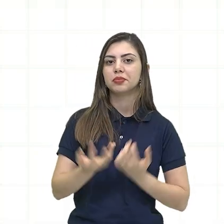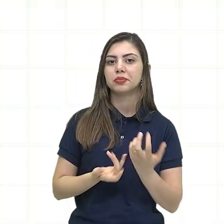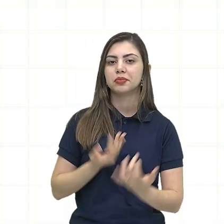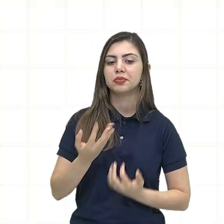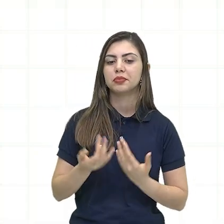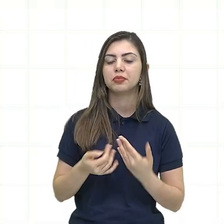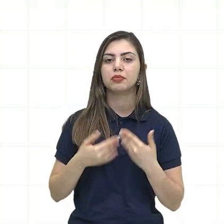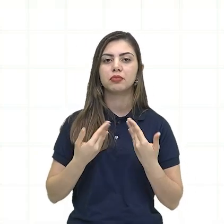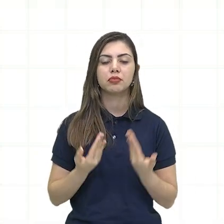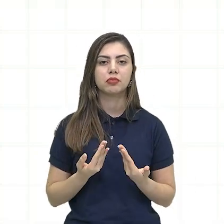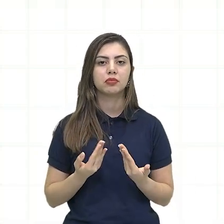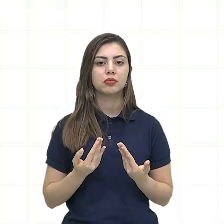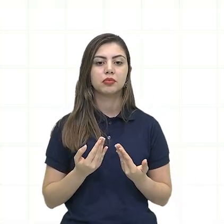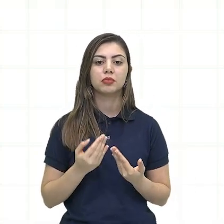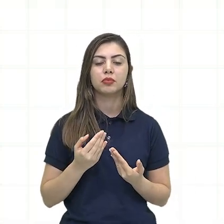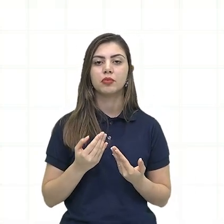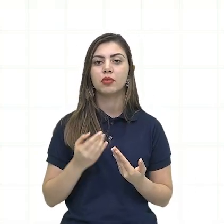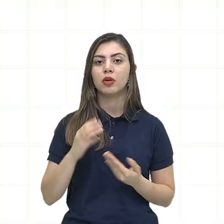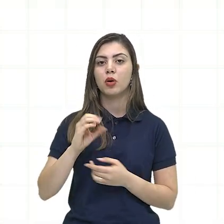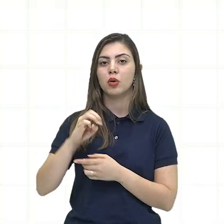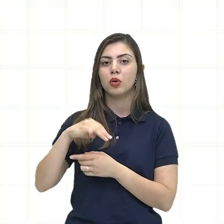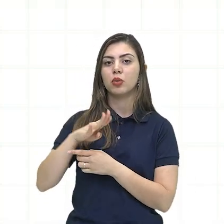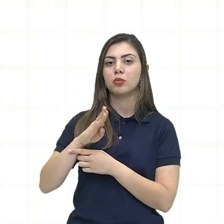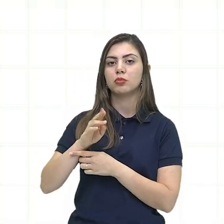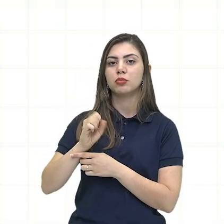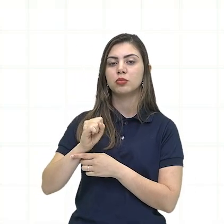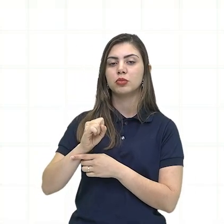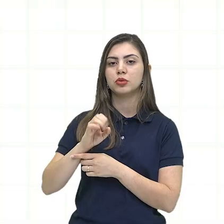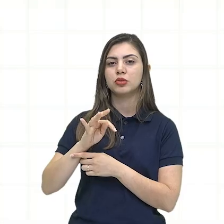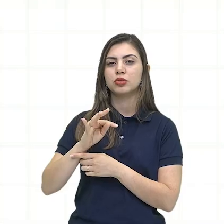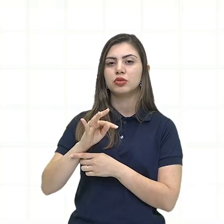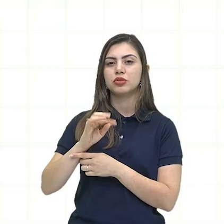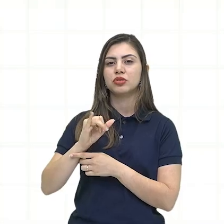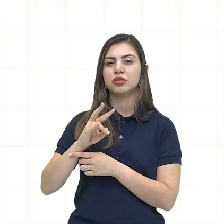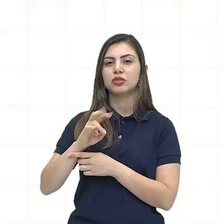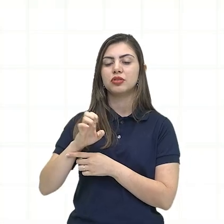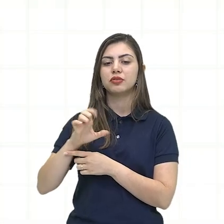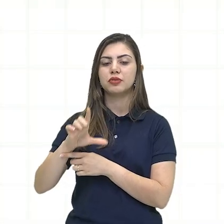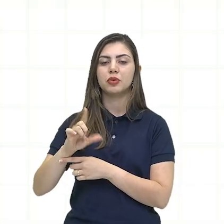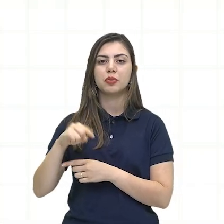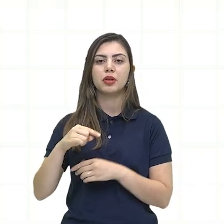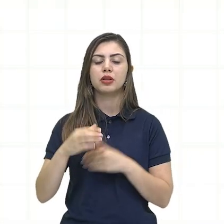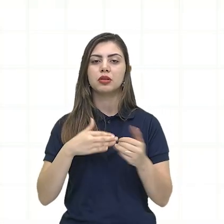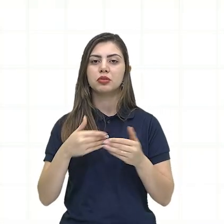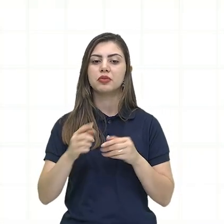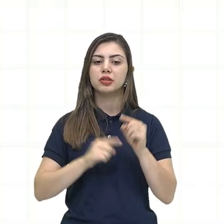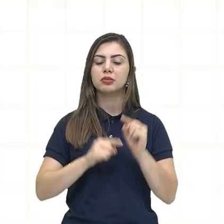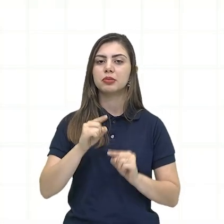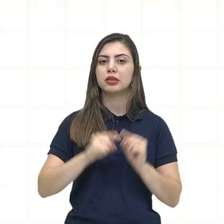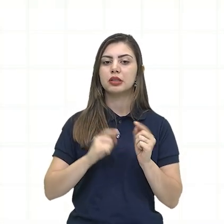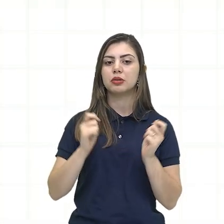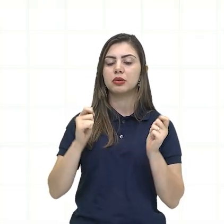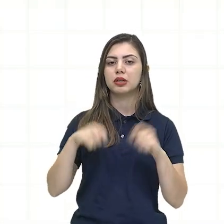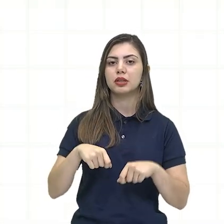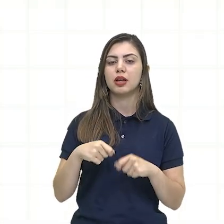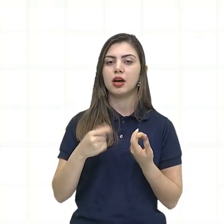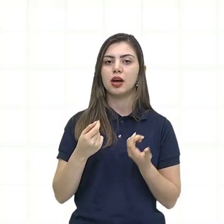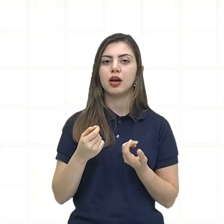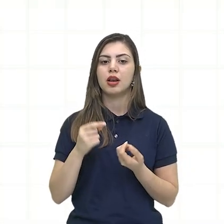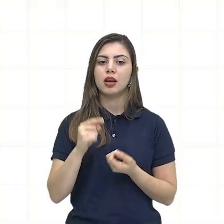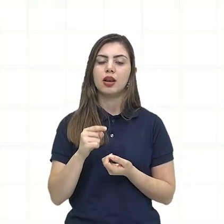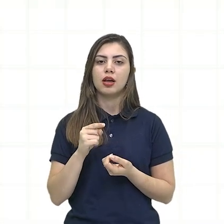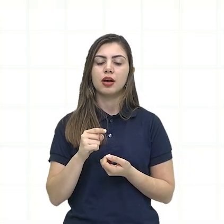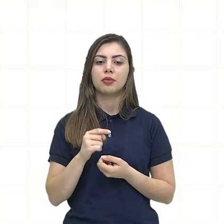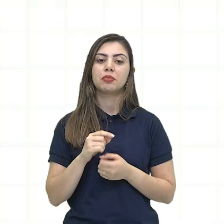ser qualquer material oxidável na presença do oxigênio. E comburente pode